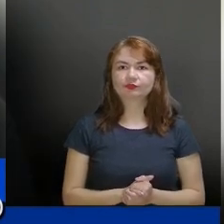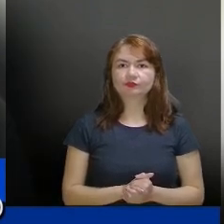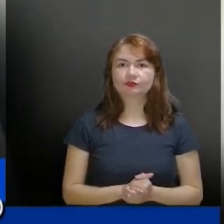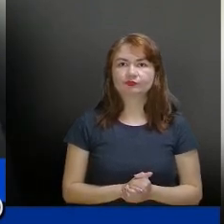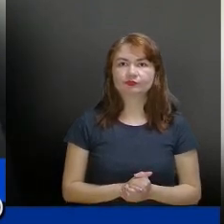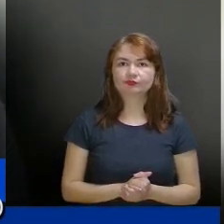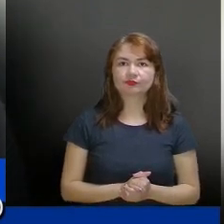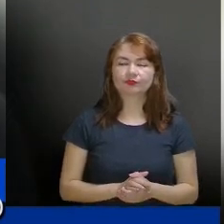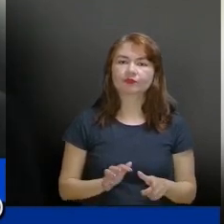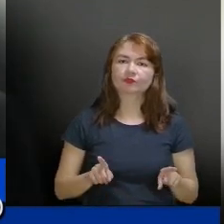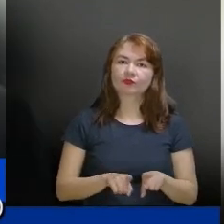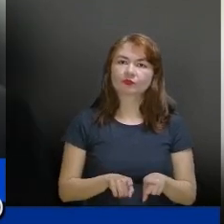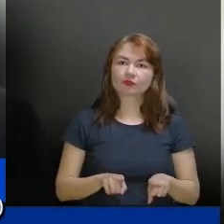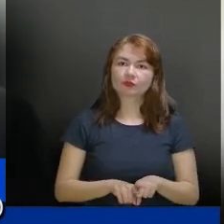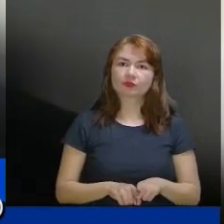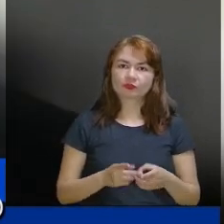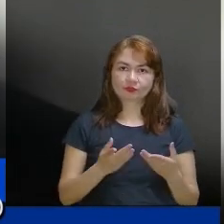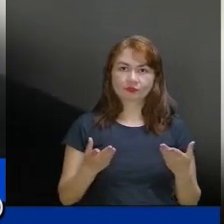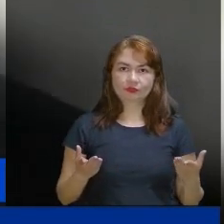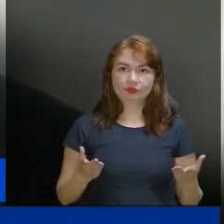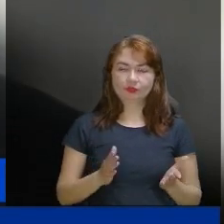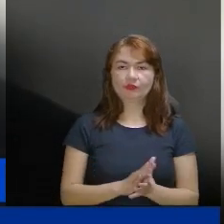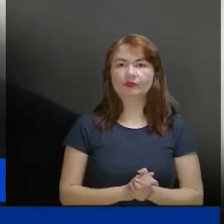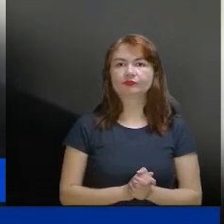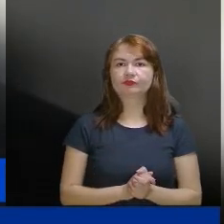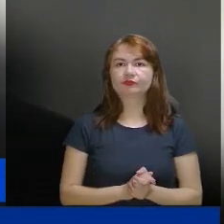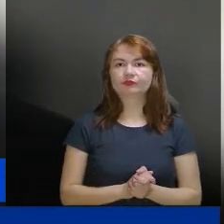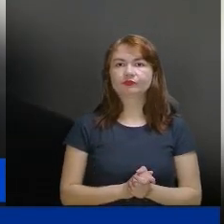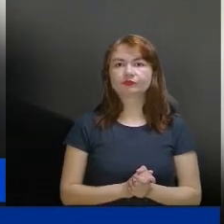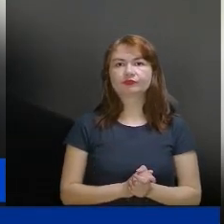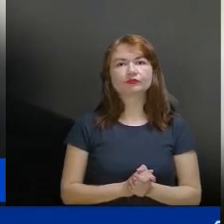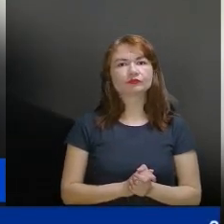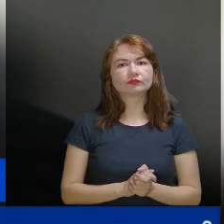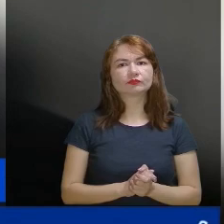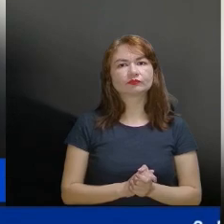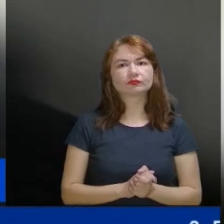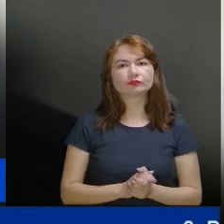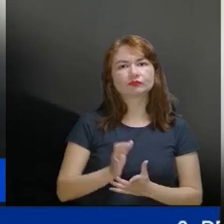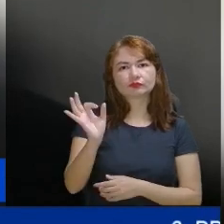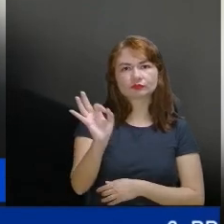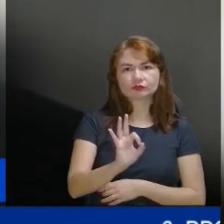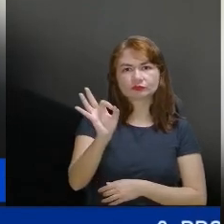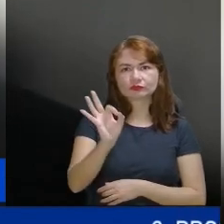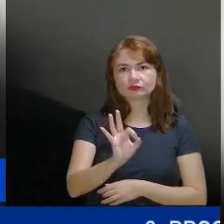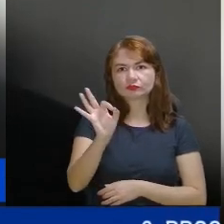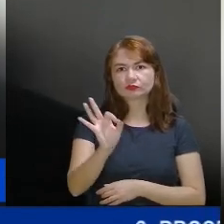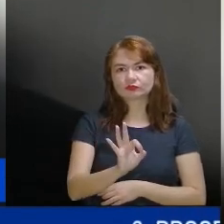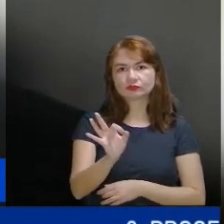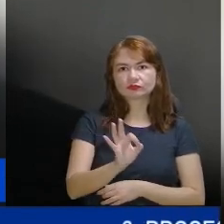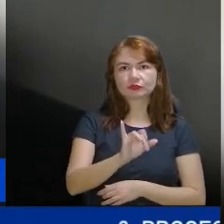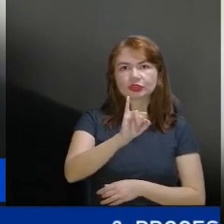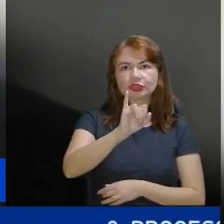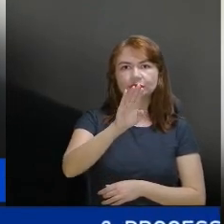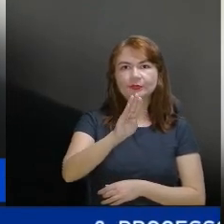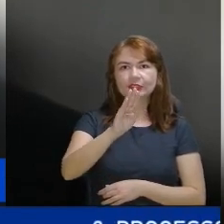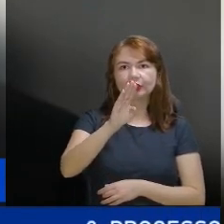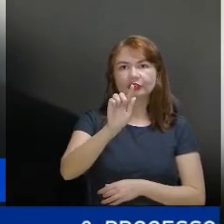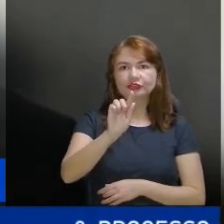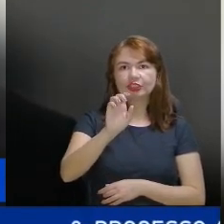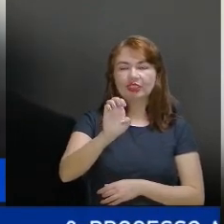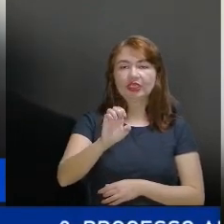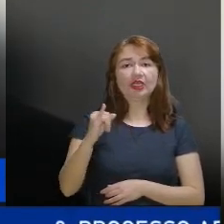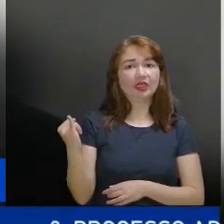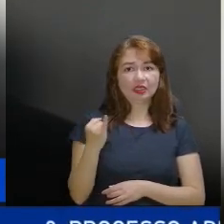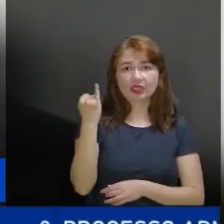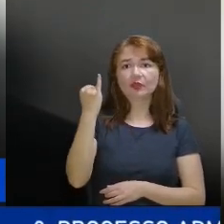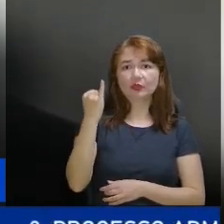a colocação na lei, tá, de uma proporção de acordo com o consenso do IBGE é repetida na resolução. Isso é muito importante,